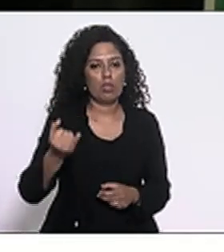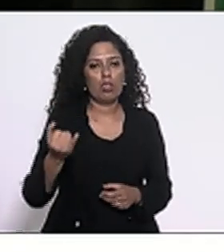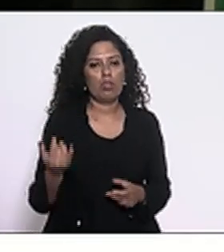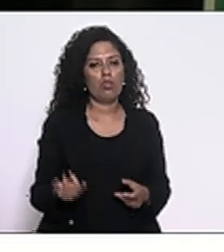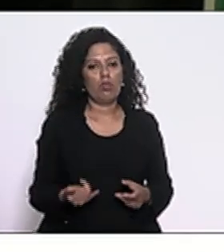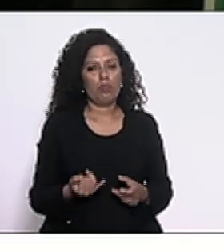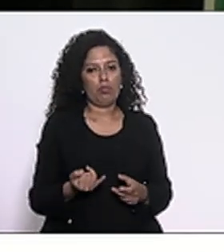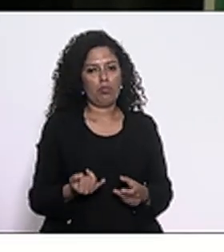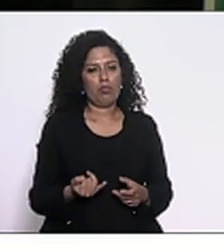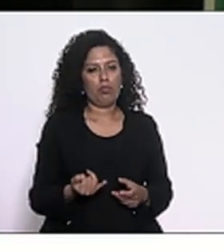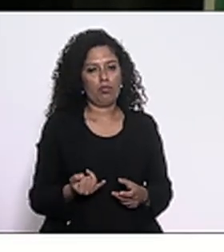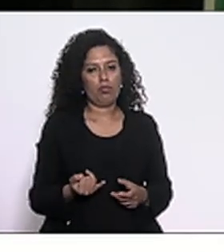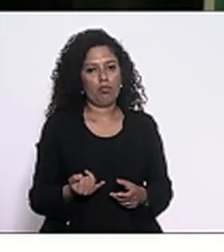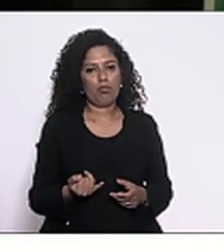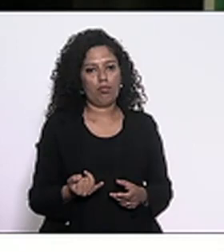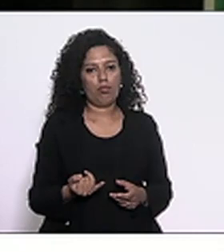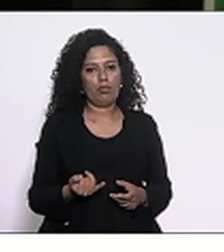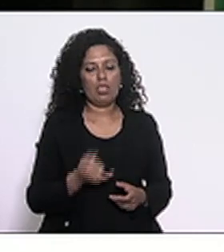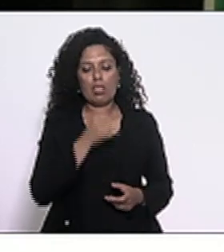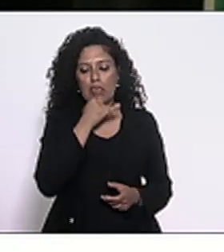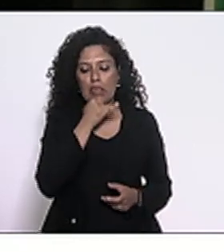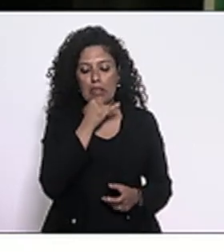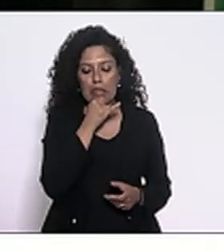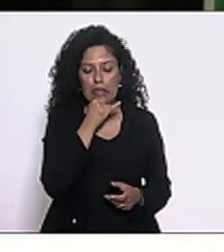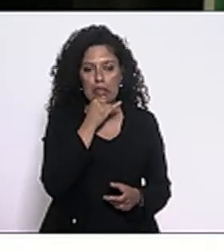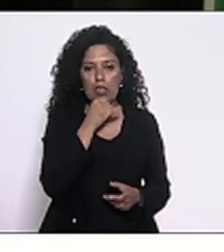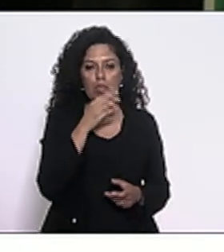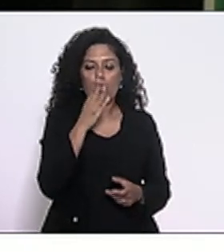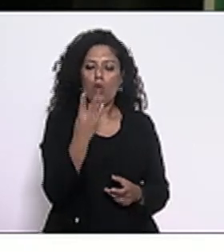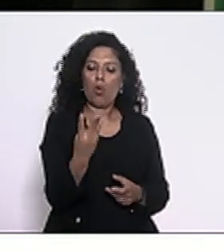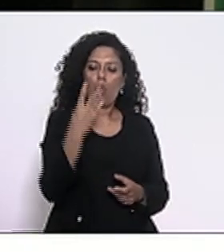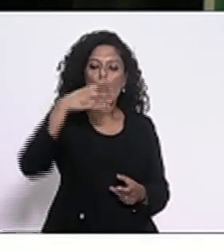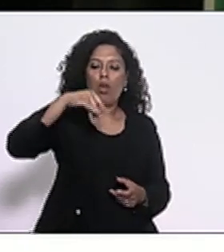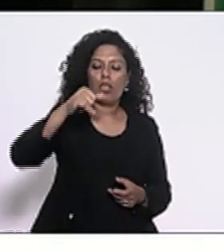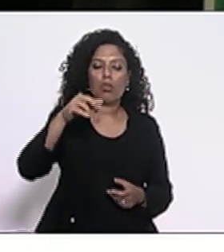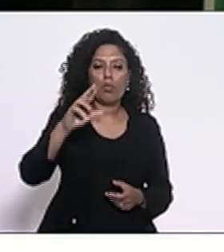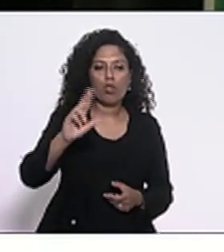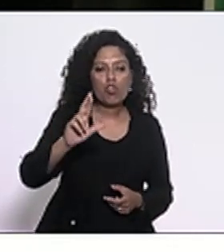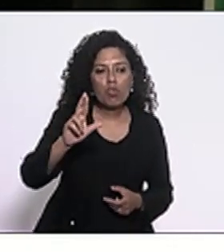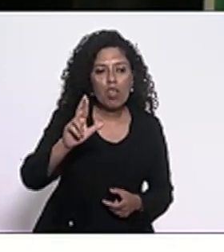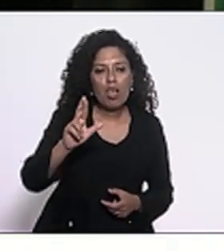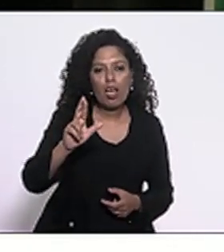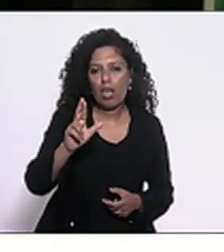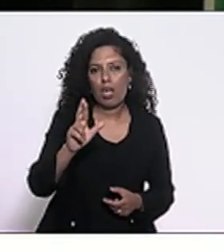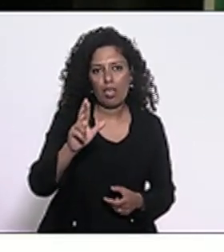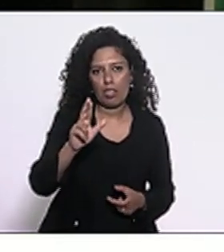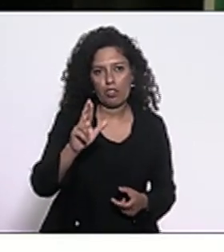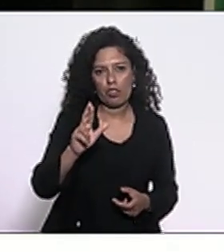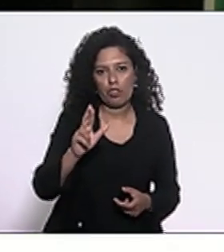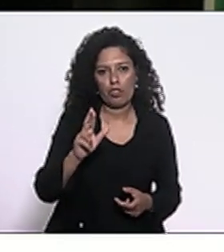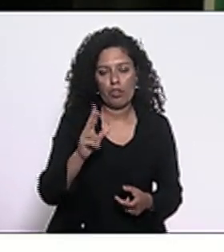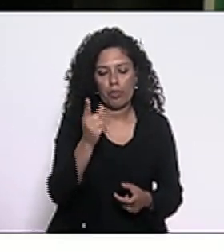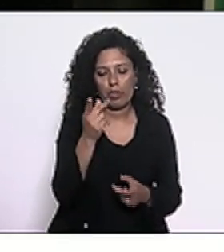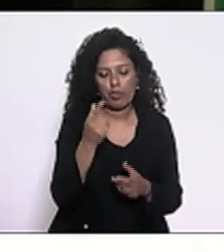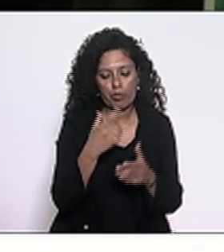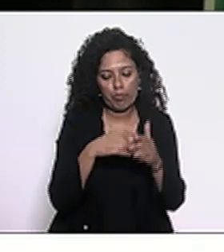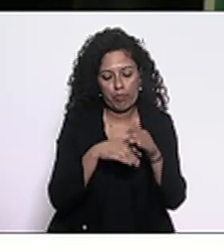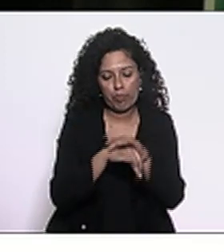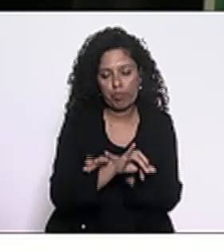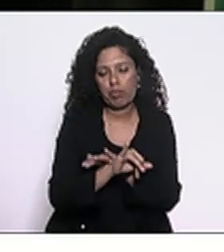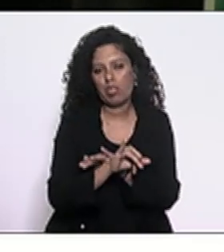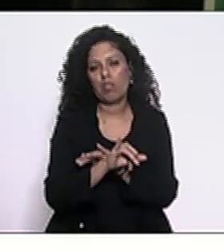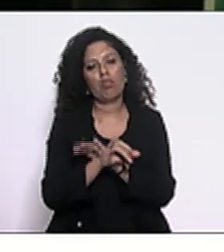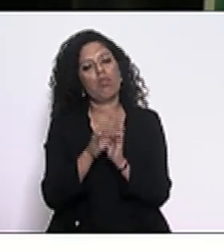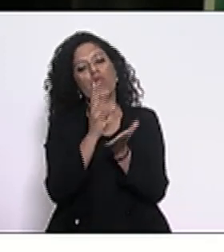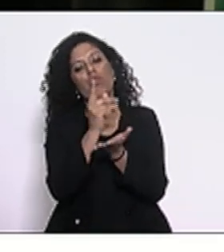quais 52 com o pessoal. Então, o Proderj tem 4 milhões de reais para custeio e investimento. Isso realmente não